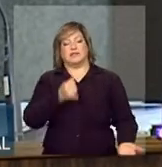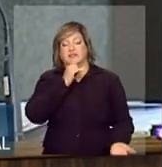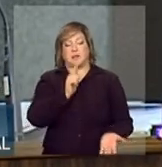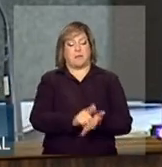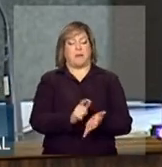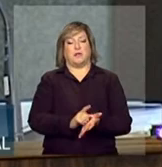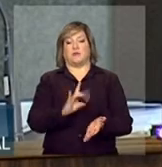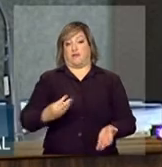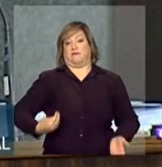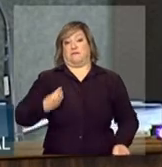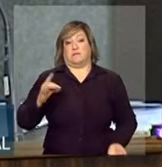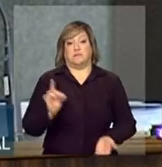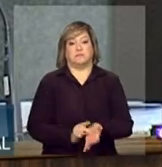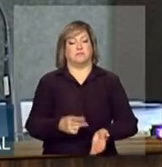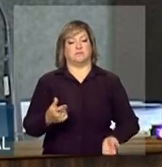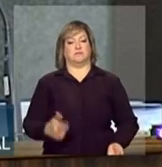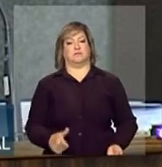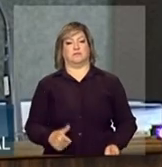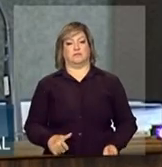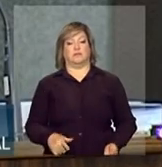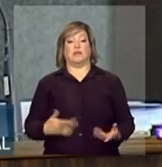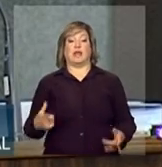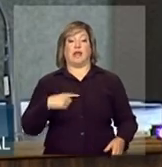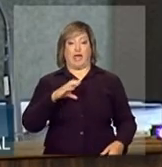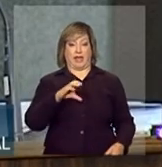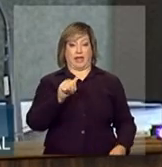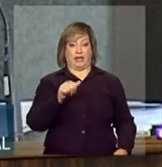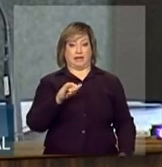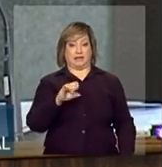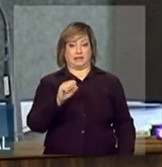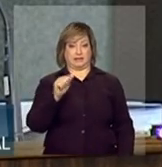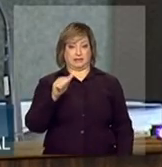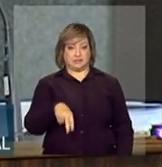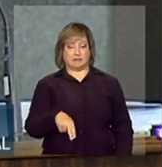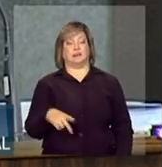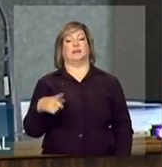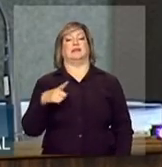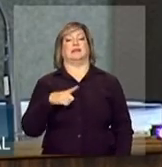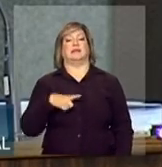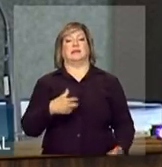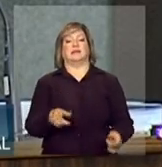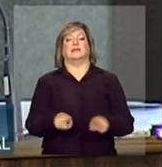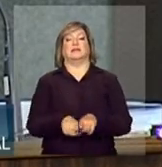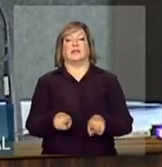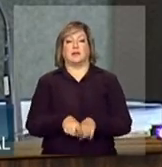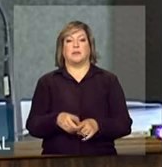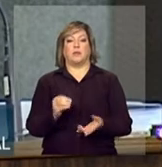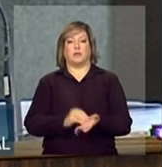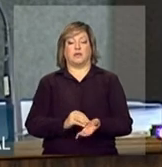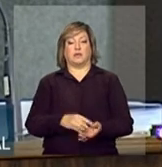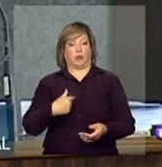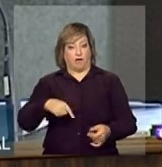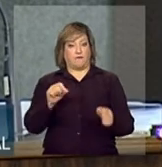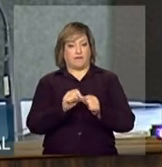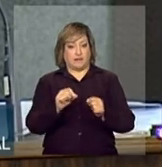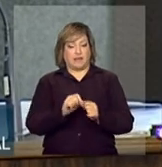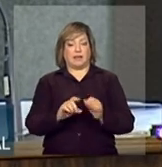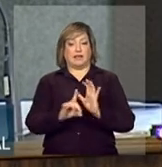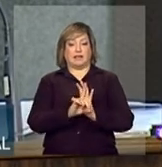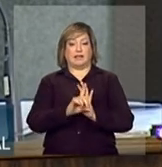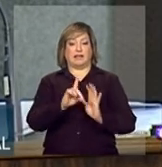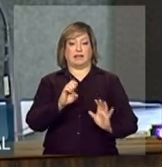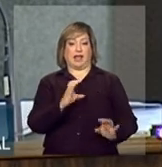papel. Bom, em relação ao funcionamento da Caizan, como ela está muito incipiente, nós fizemos um decreto de criação, com